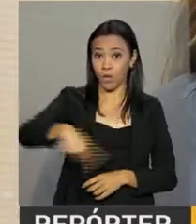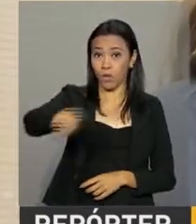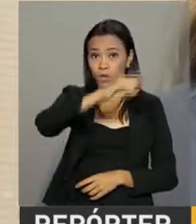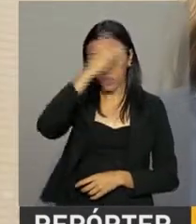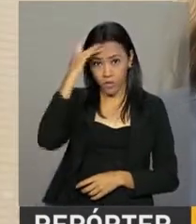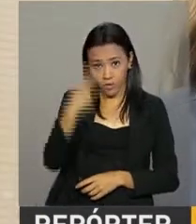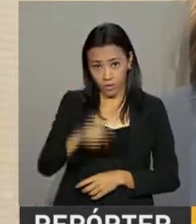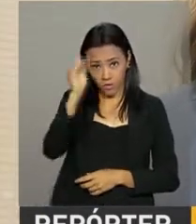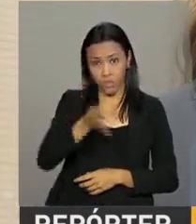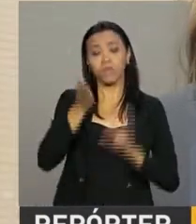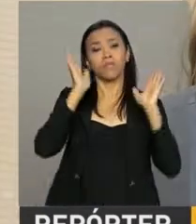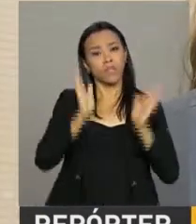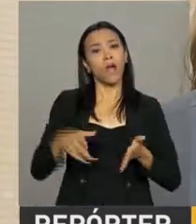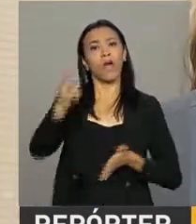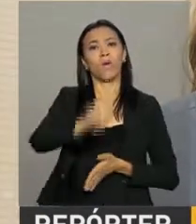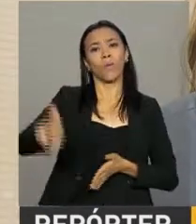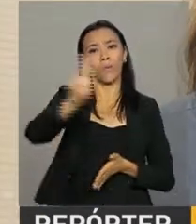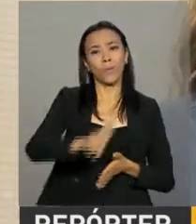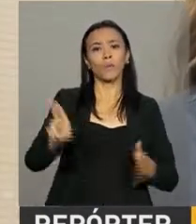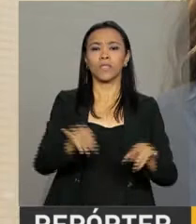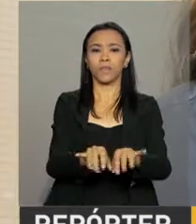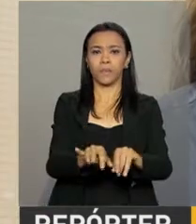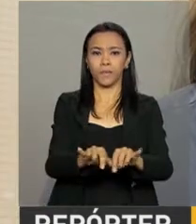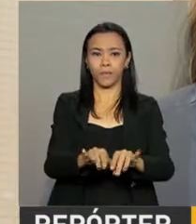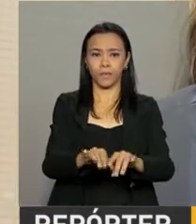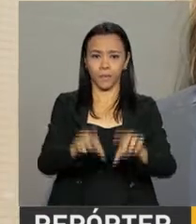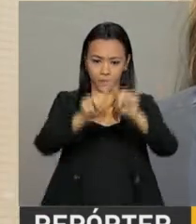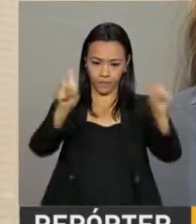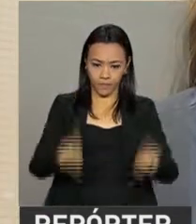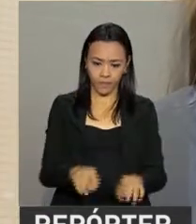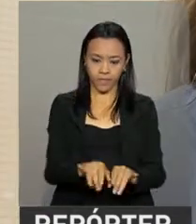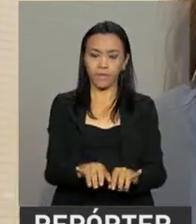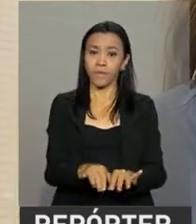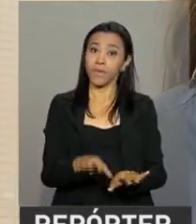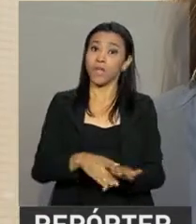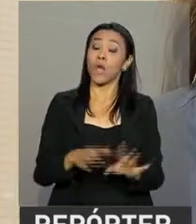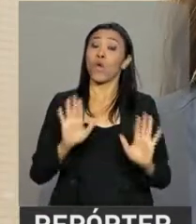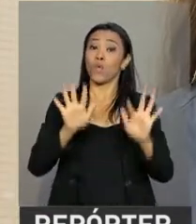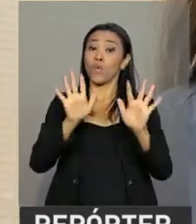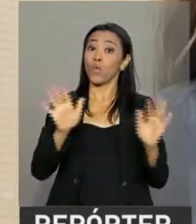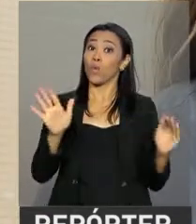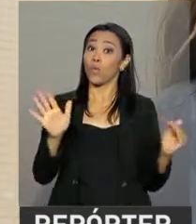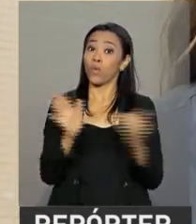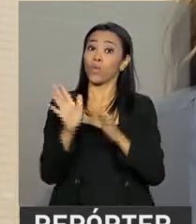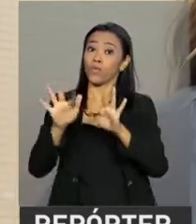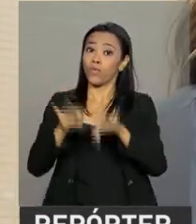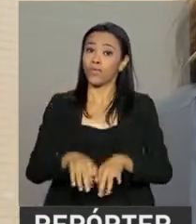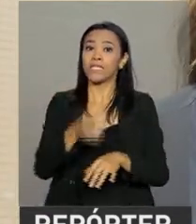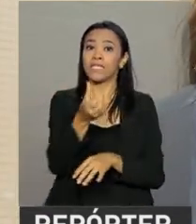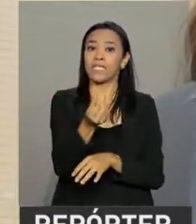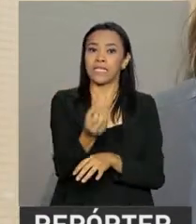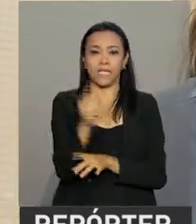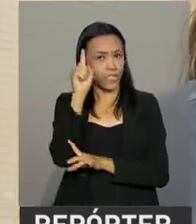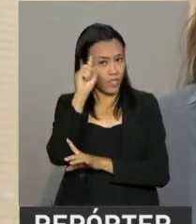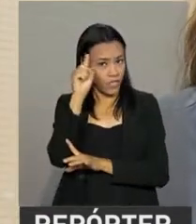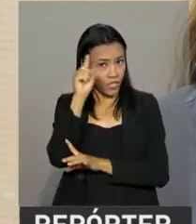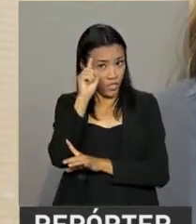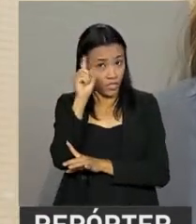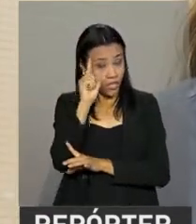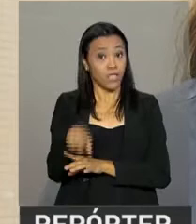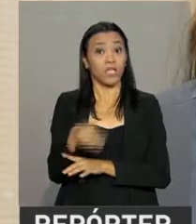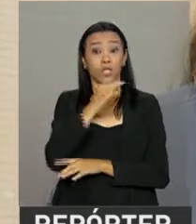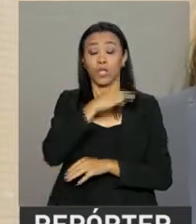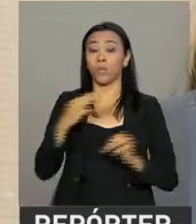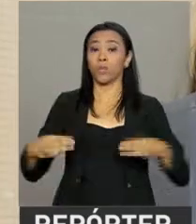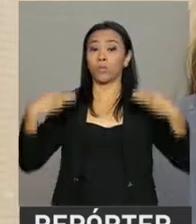são atendidos com o prontuário eletrônico com o fim do prazo de 60 dias que o ministério da saúde deu aos municípios